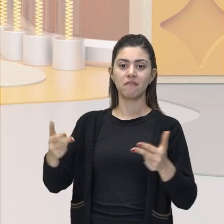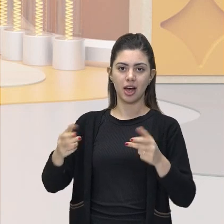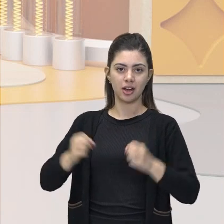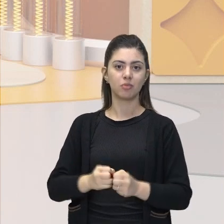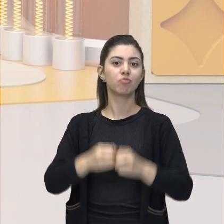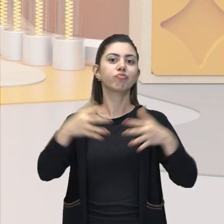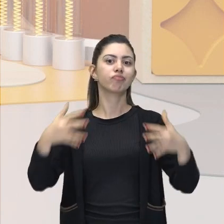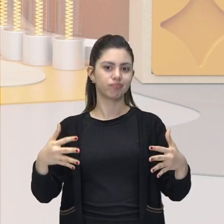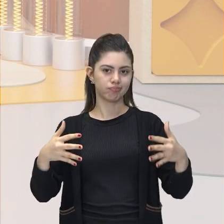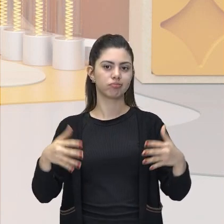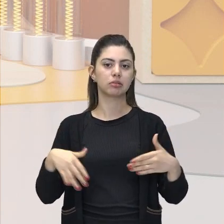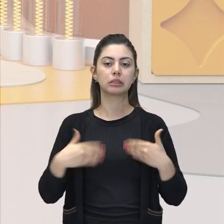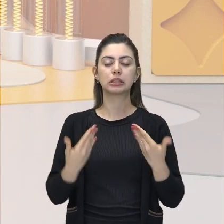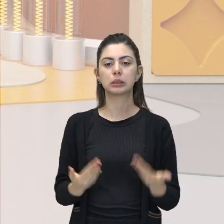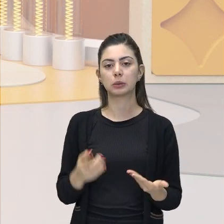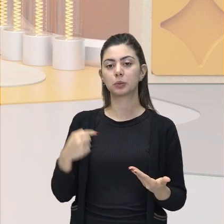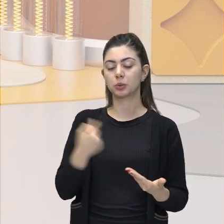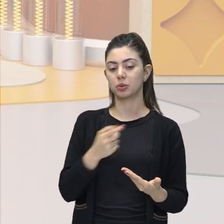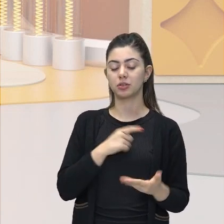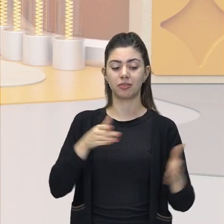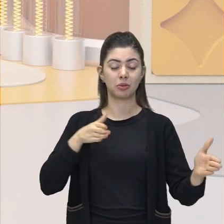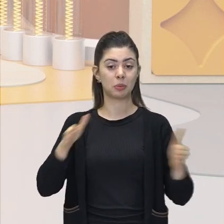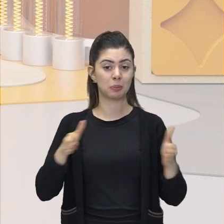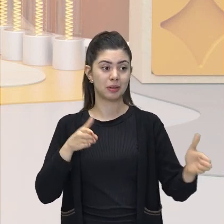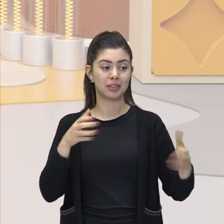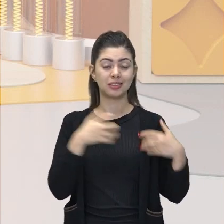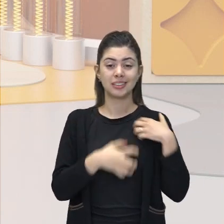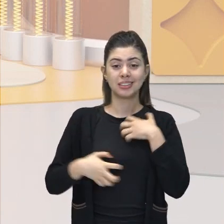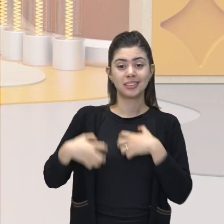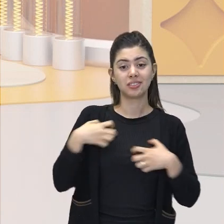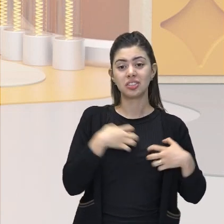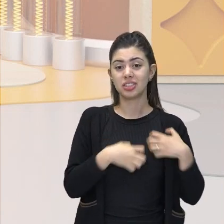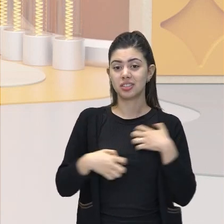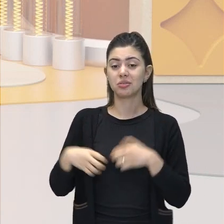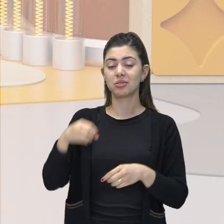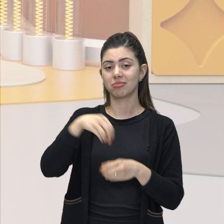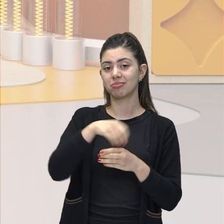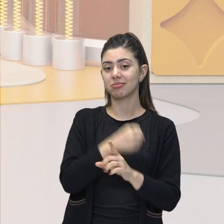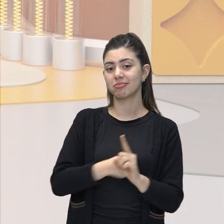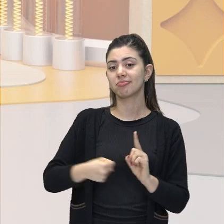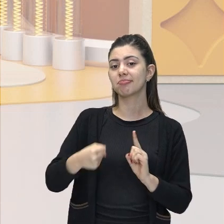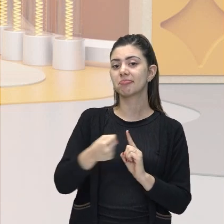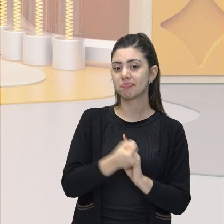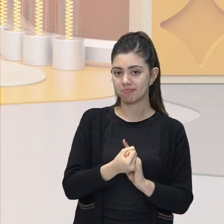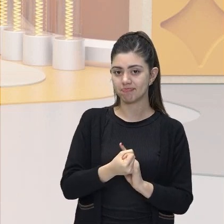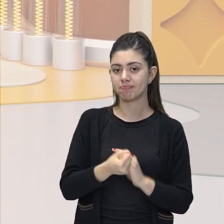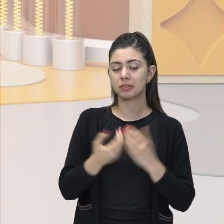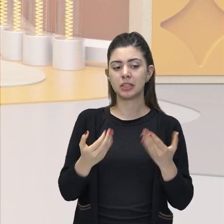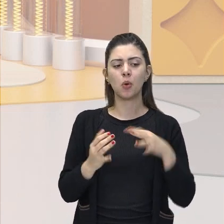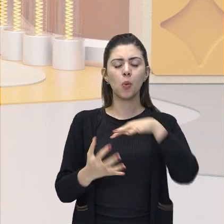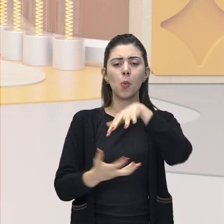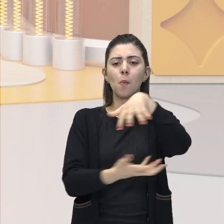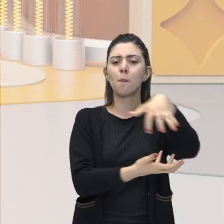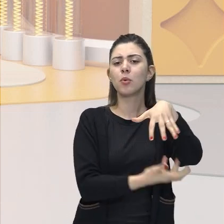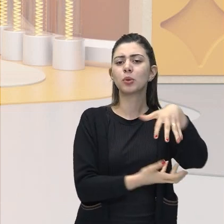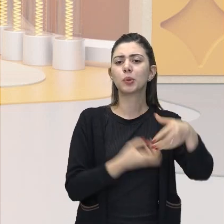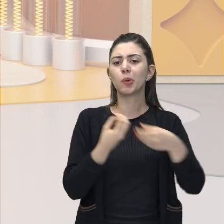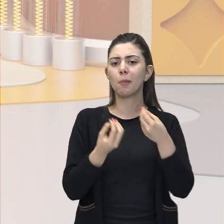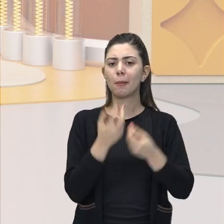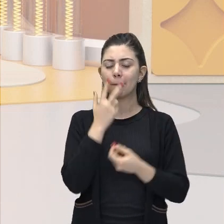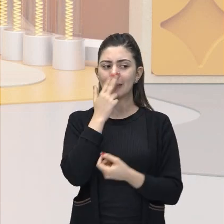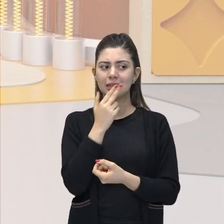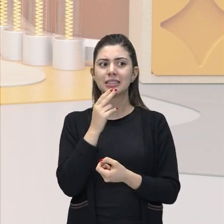também. Então nós tivemos um momento de grande tensão dentro da nossa sociedade e o mundo vivia ali na ameaça